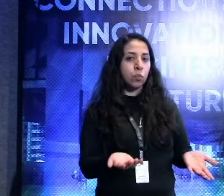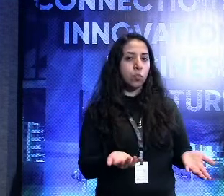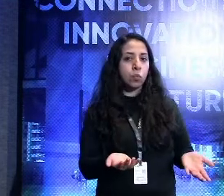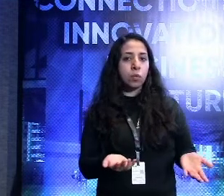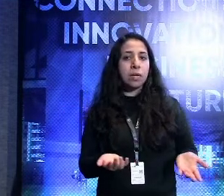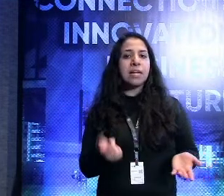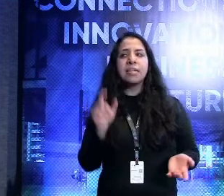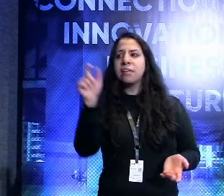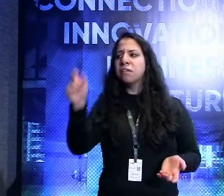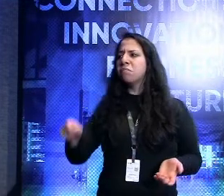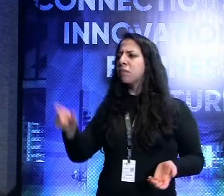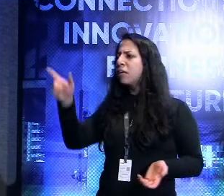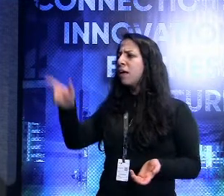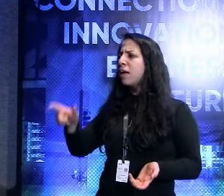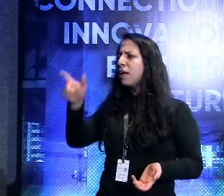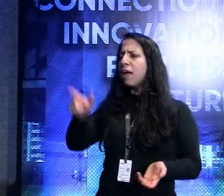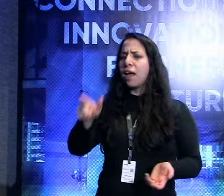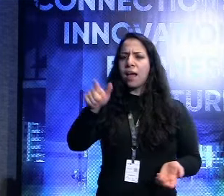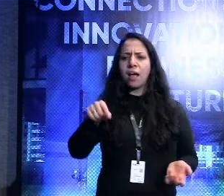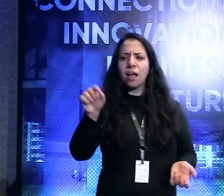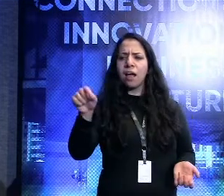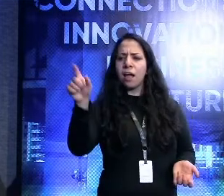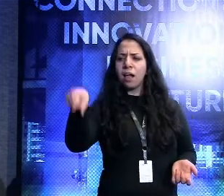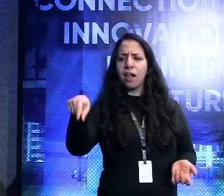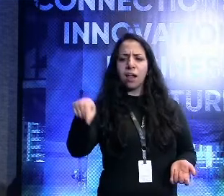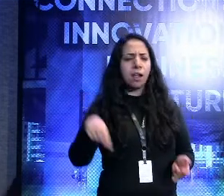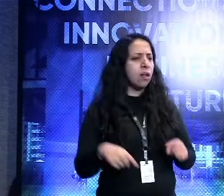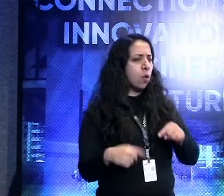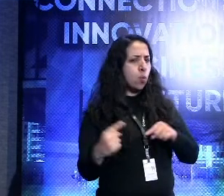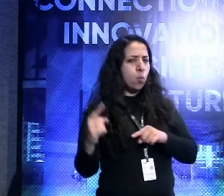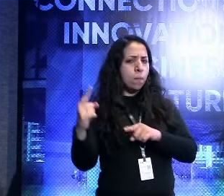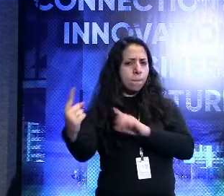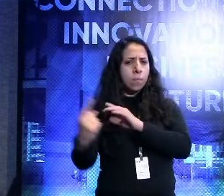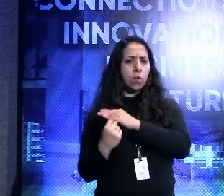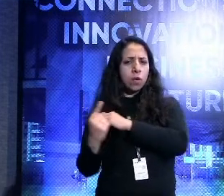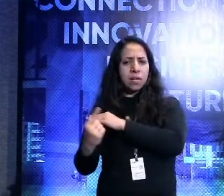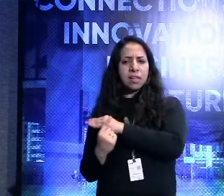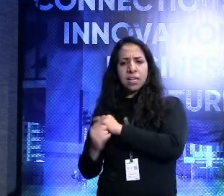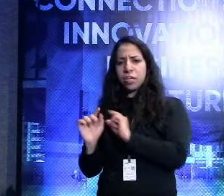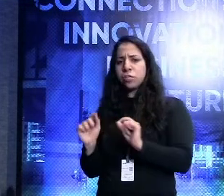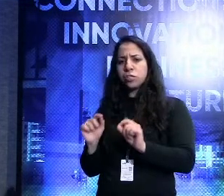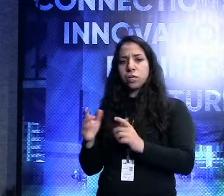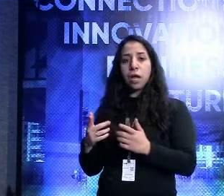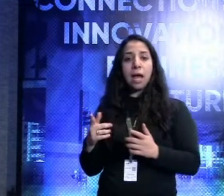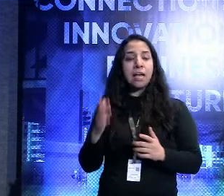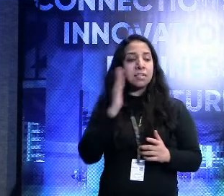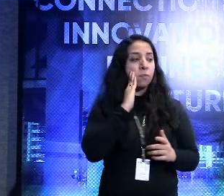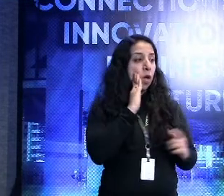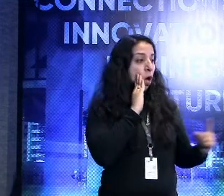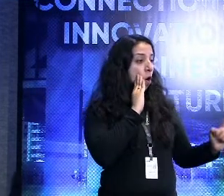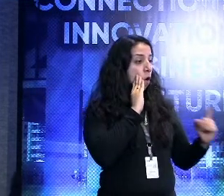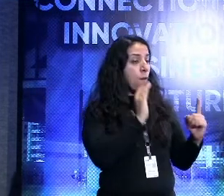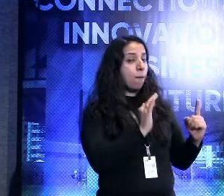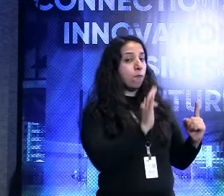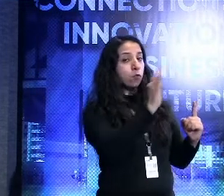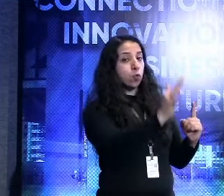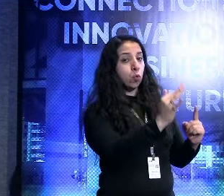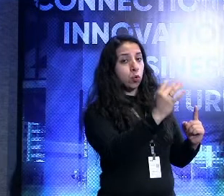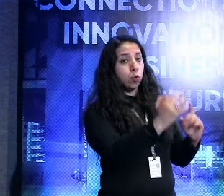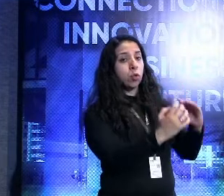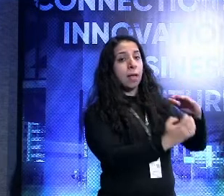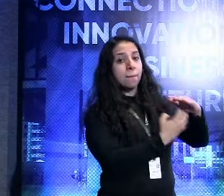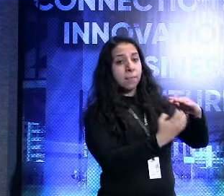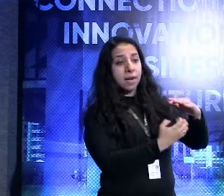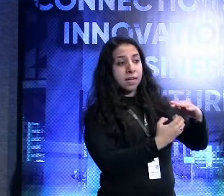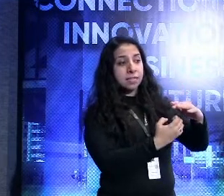intersecção entre a projeção futura da empresa e o que a gente consegue oferecer, e o que o cliente está querendo. O que o cliente vai